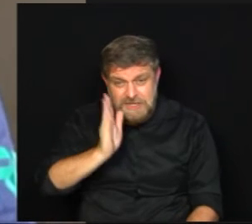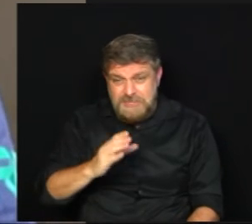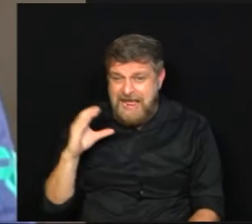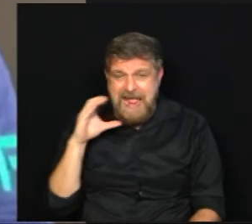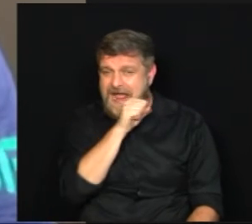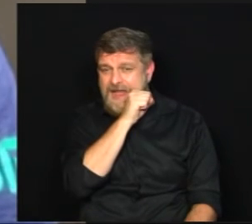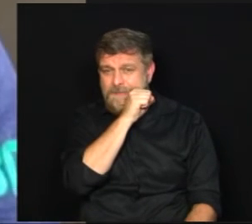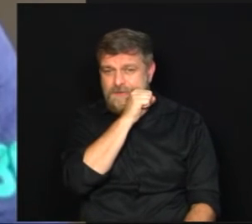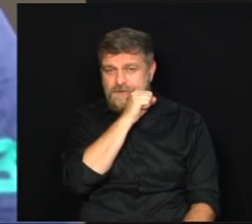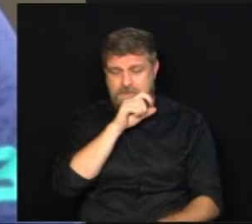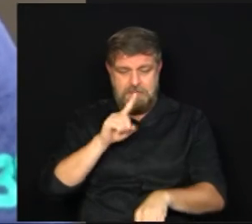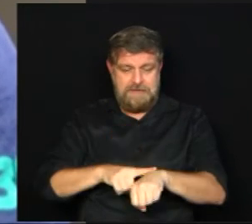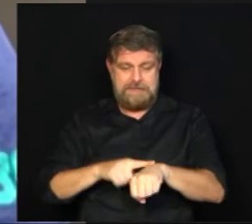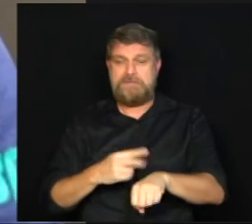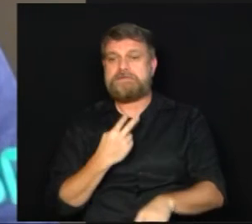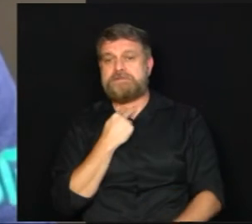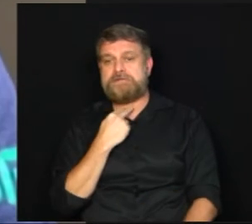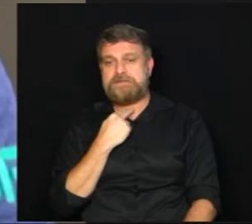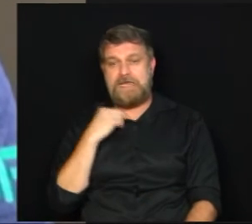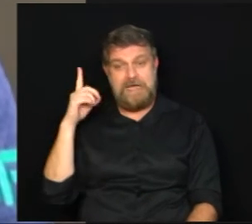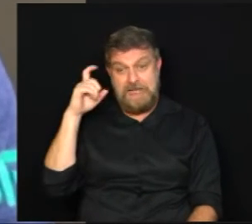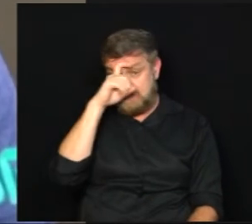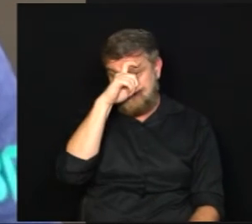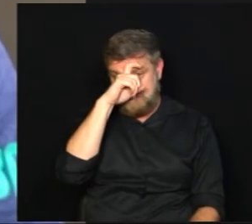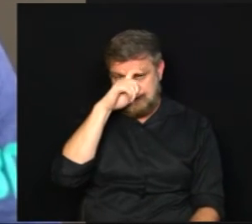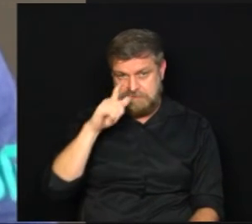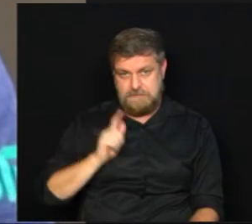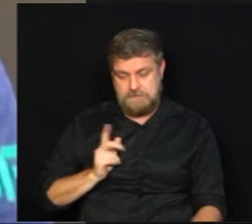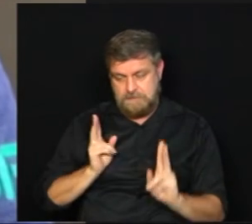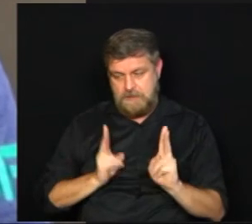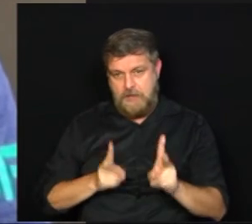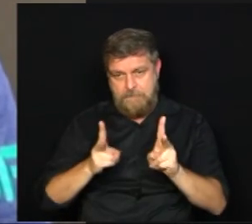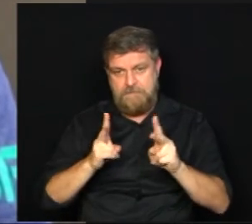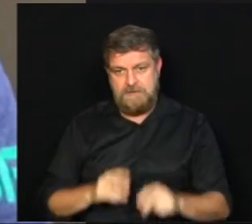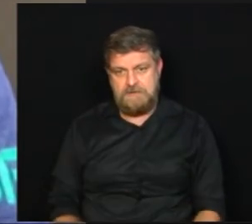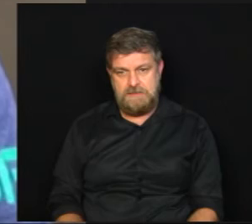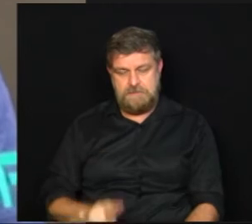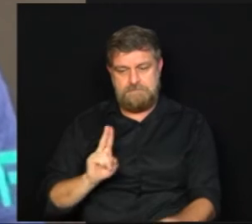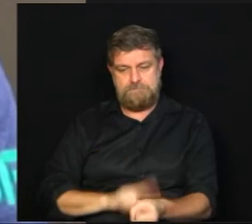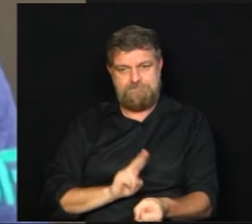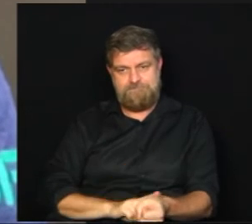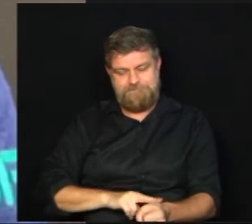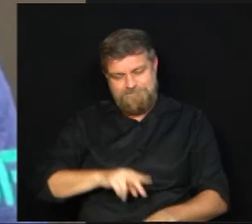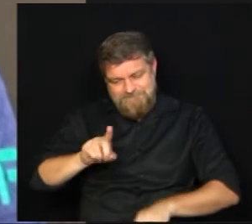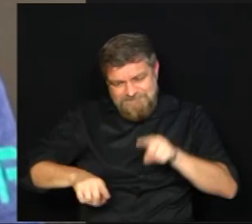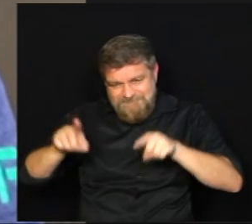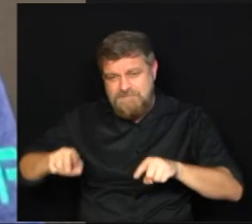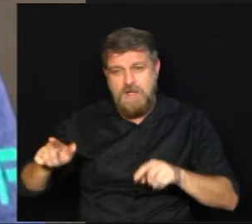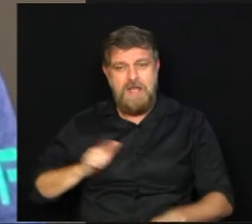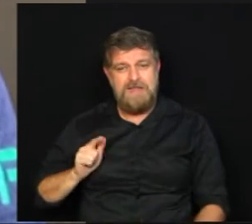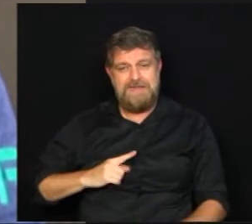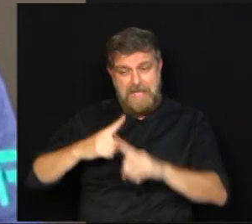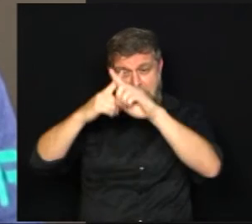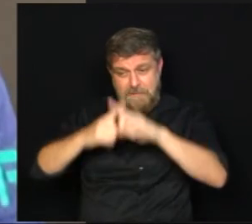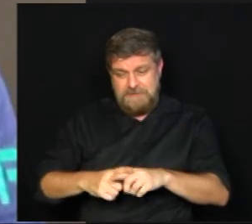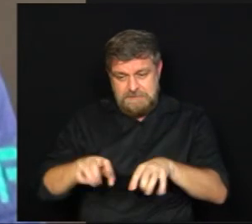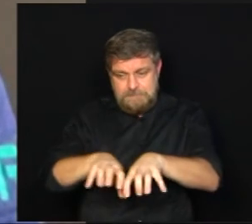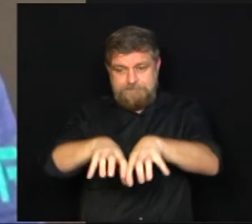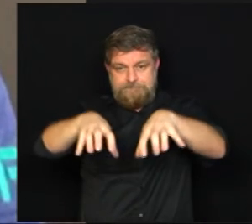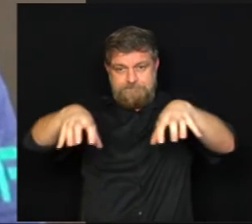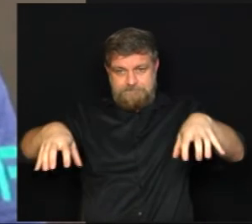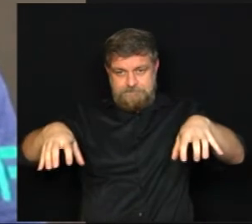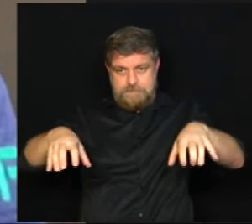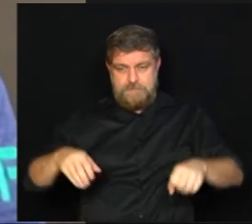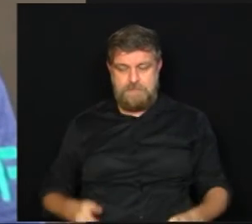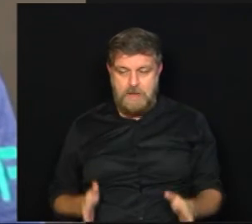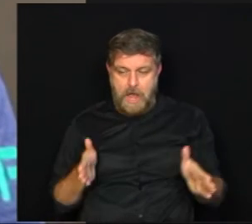período, fica difícil de manter o ritmo. Mas, geralmente, nossas competições são mais espaçadas, assim. É